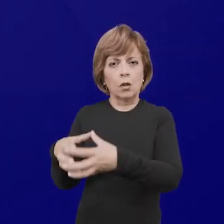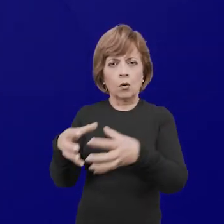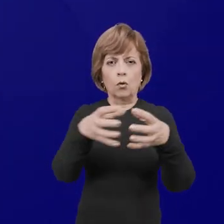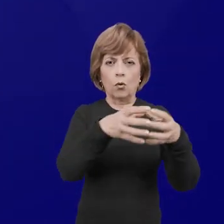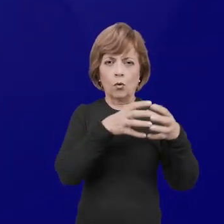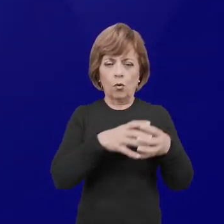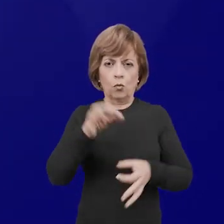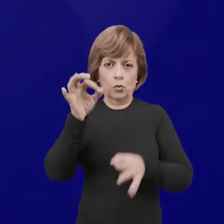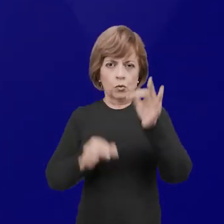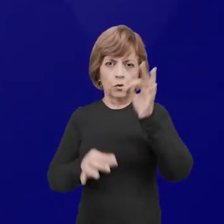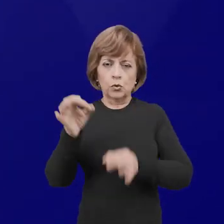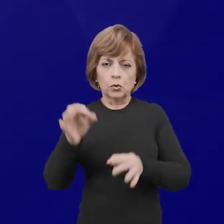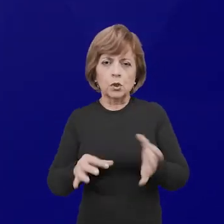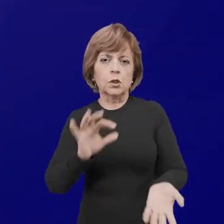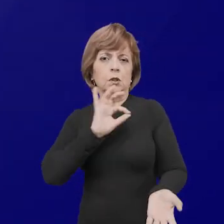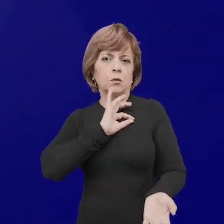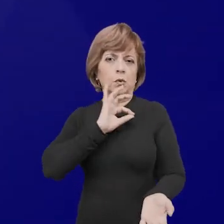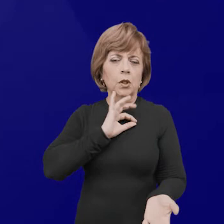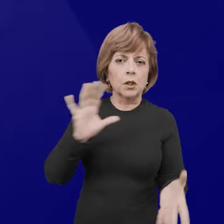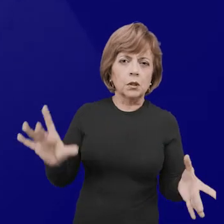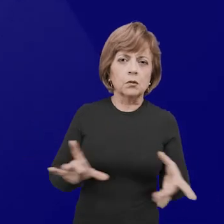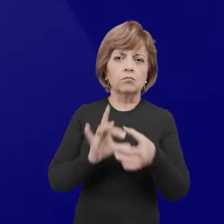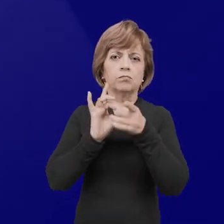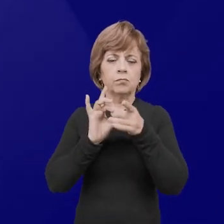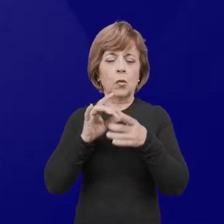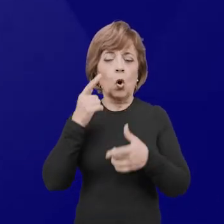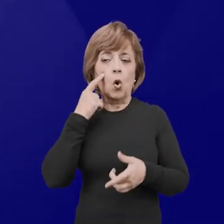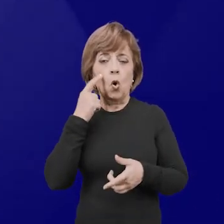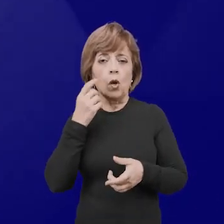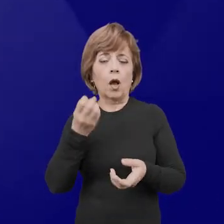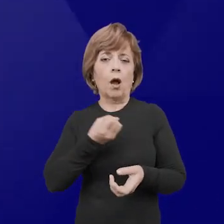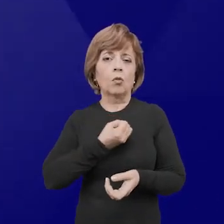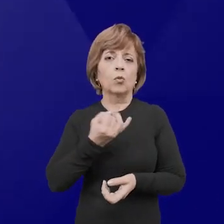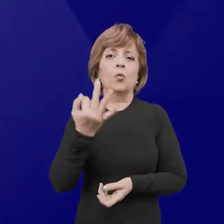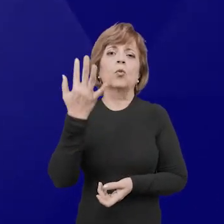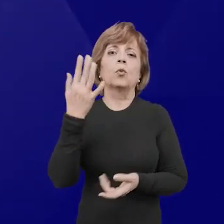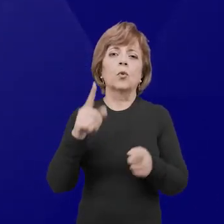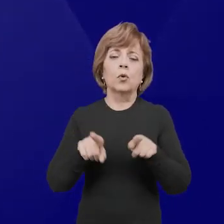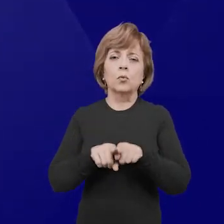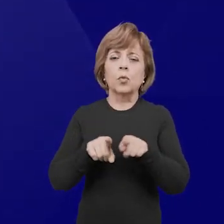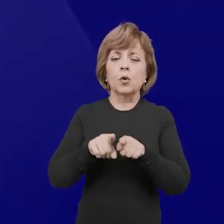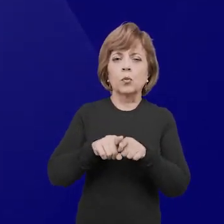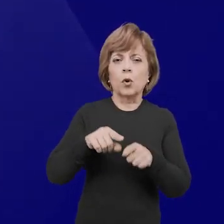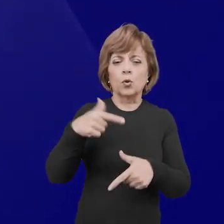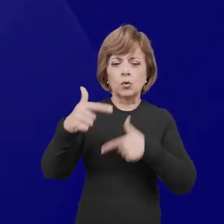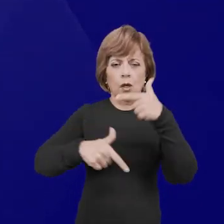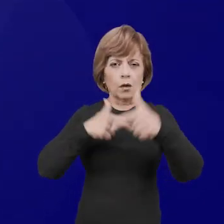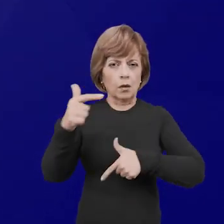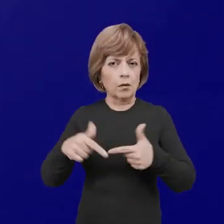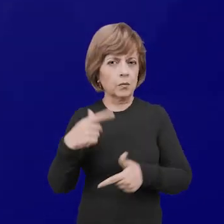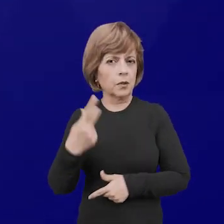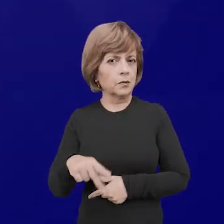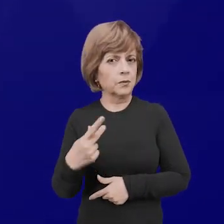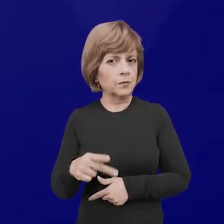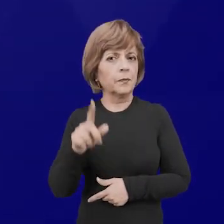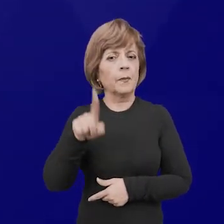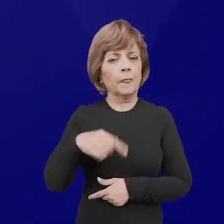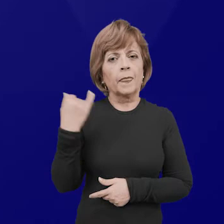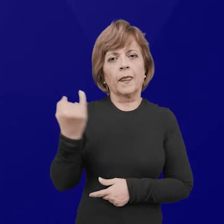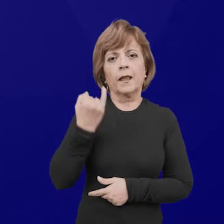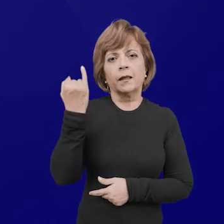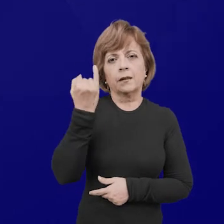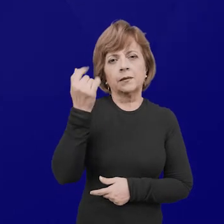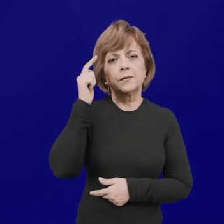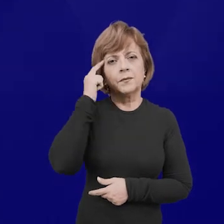para aprimorar isso? Então, olhar esses números, olhar a atuação institucional é fundamental para a gente pensar